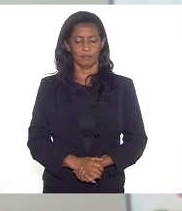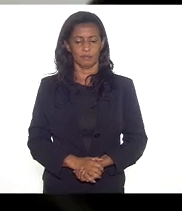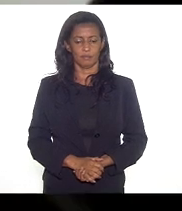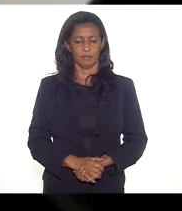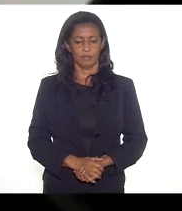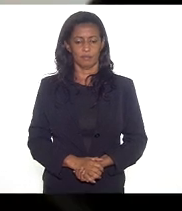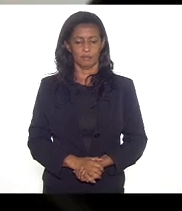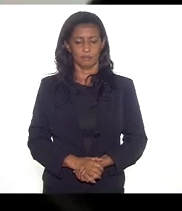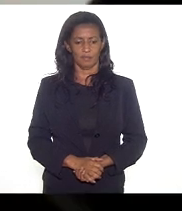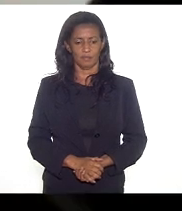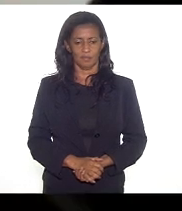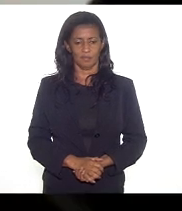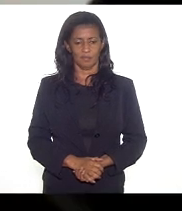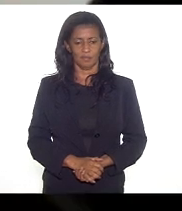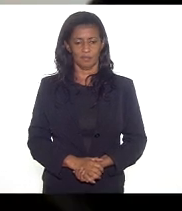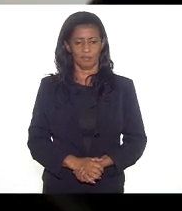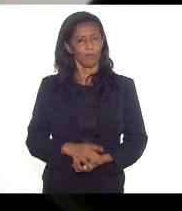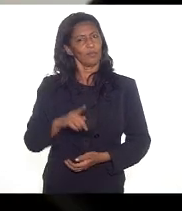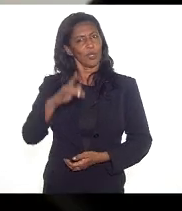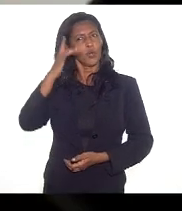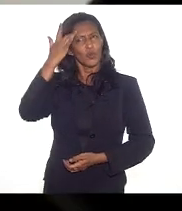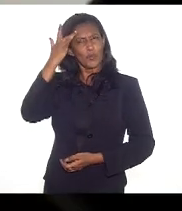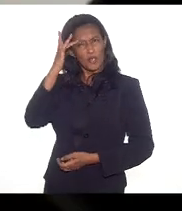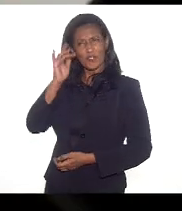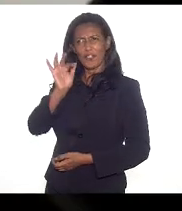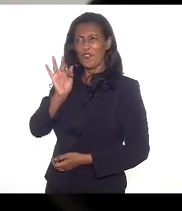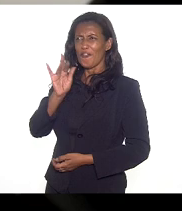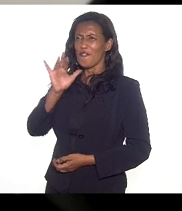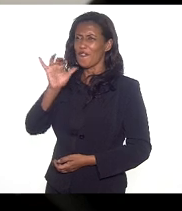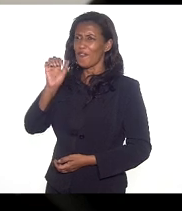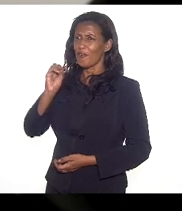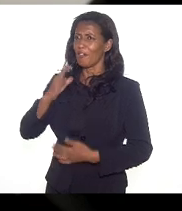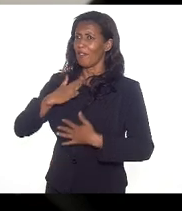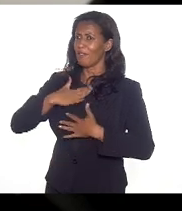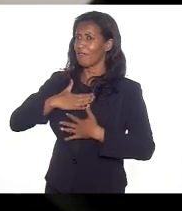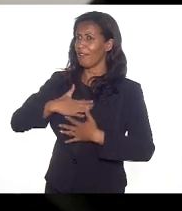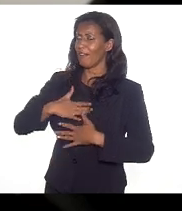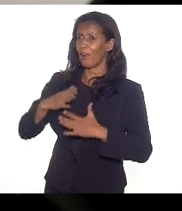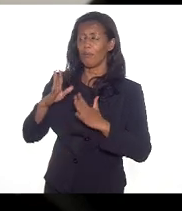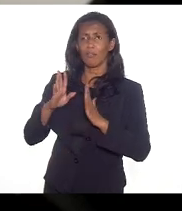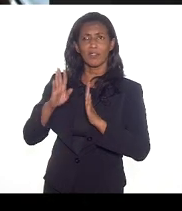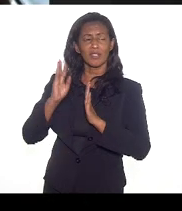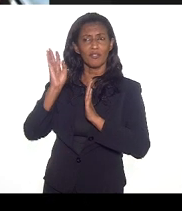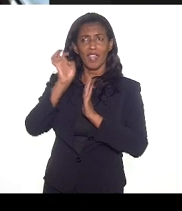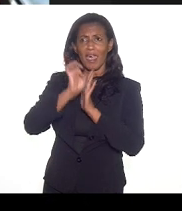Rapaz, eu estou achando que o Flávio Serafim hoje está bem tranquilo, que ele não fez emenda em nada.